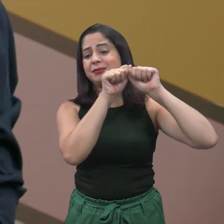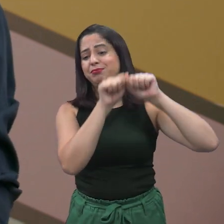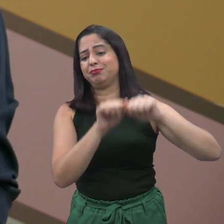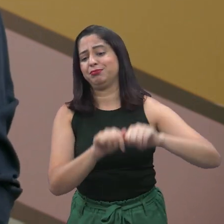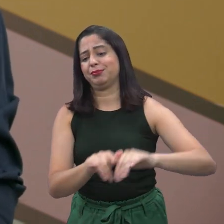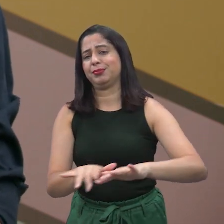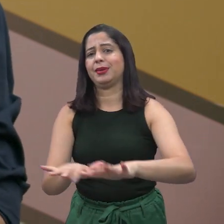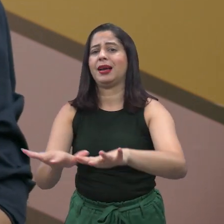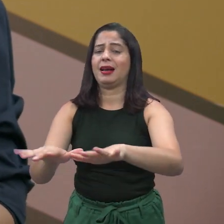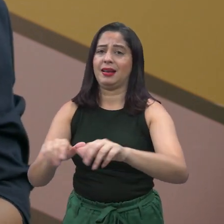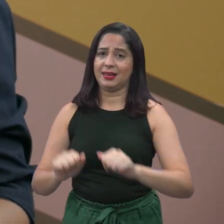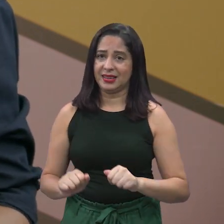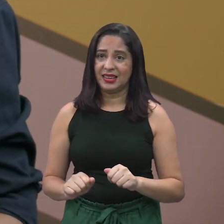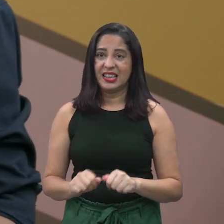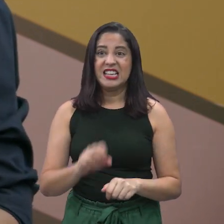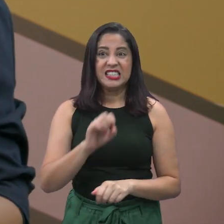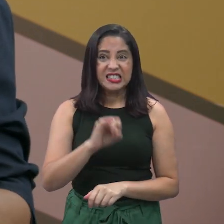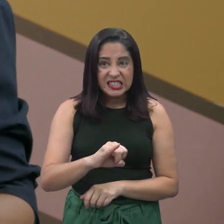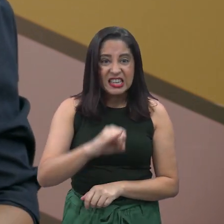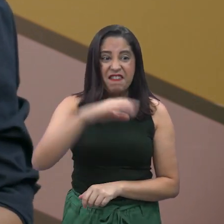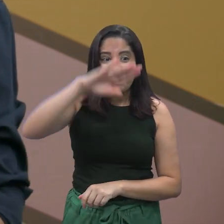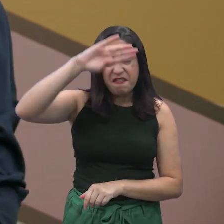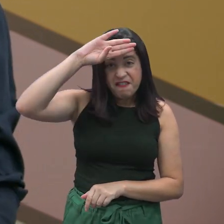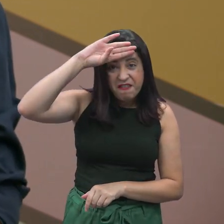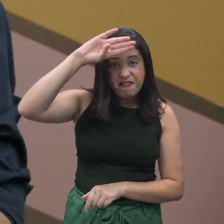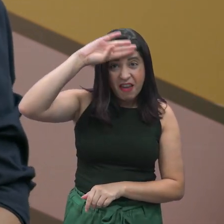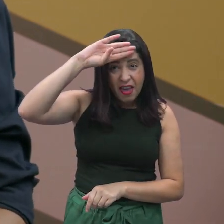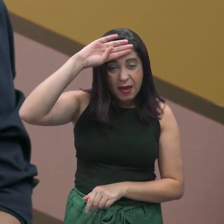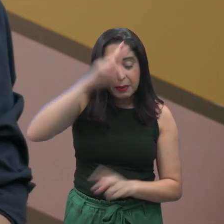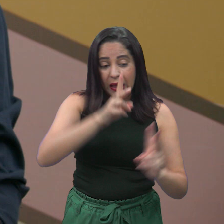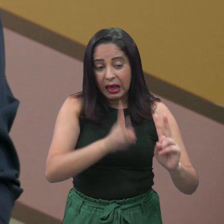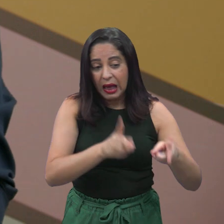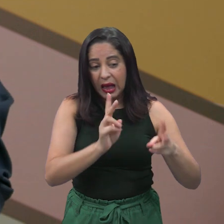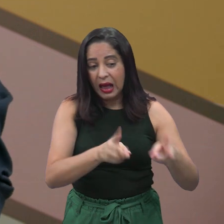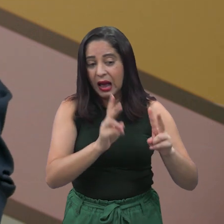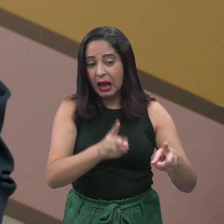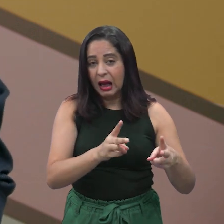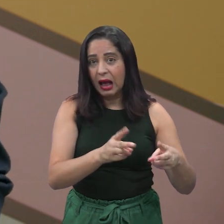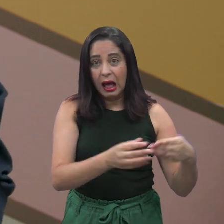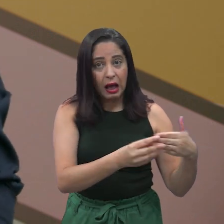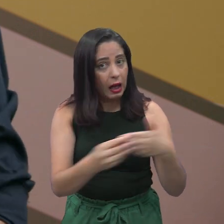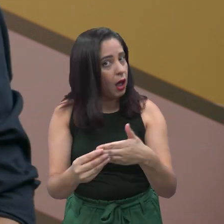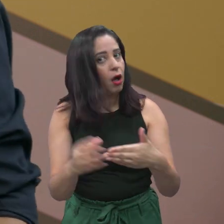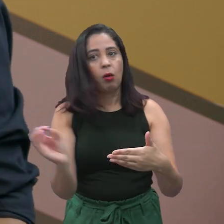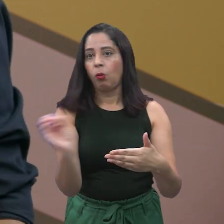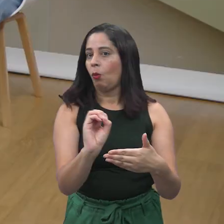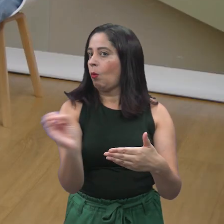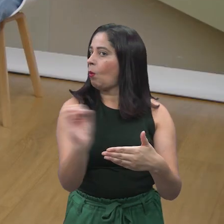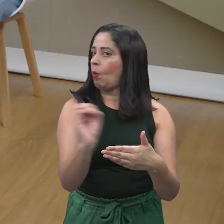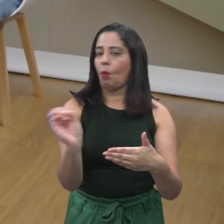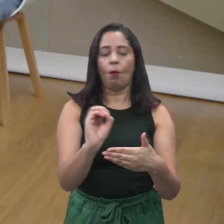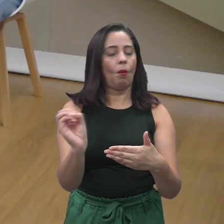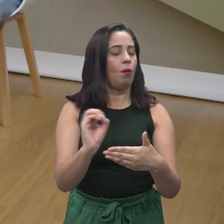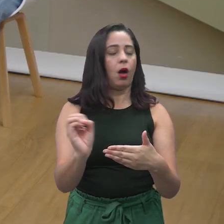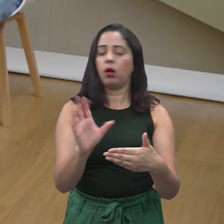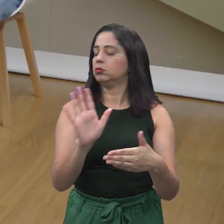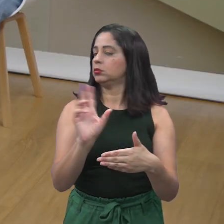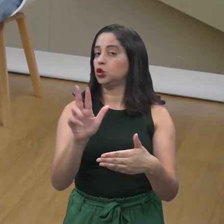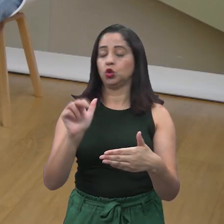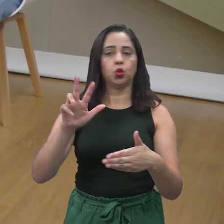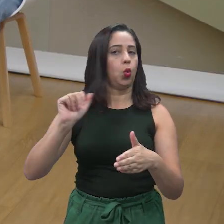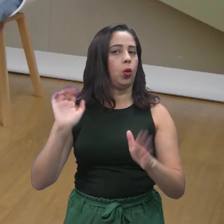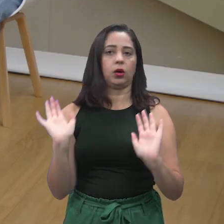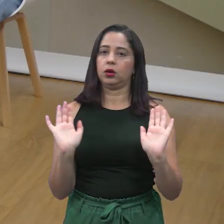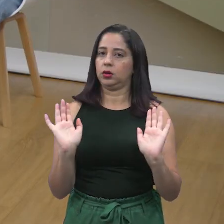existem recomendações se a criança está de febre, enquanto estiver com febre, o ideal é não levá-la para a escola, para não ter uma disseminação desses vírus e, às